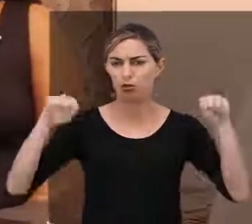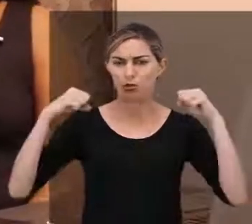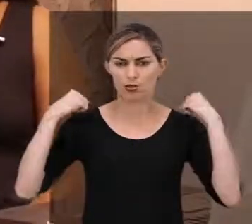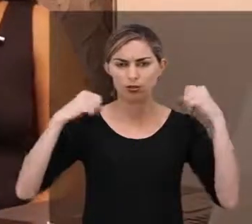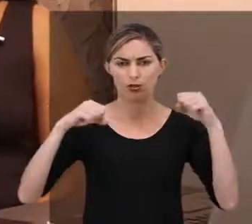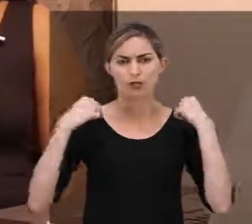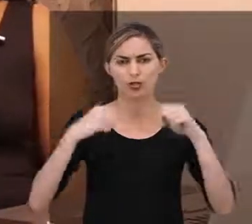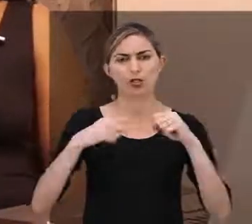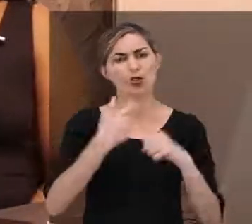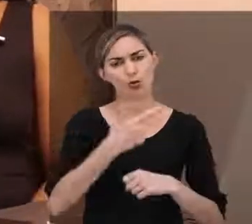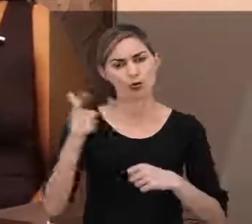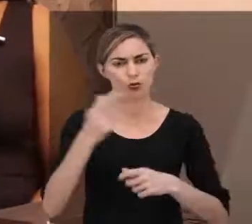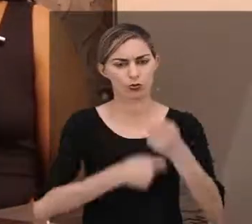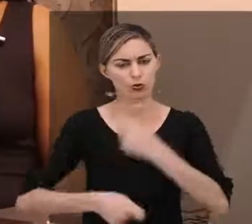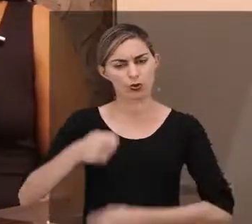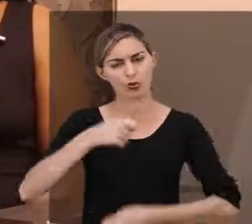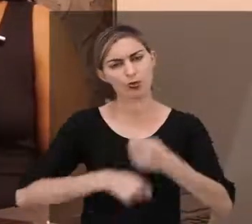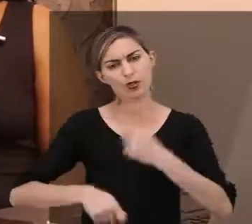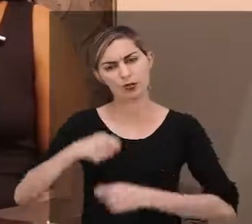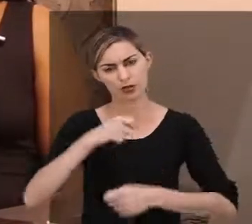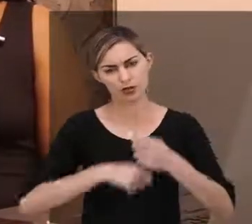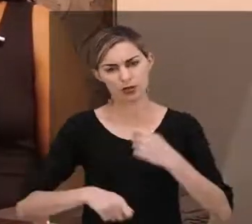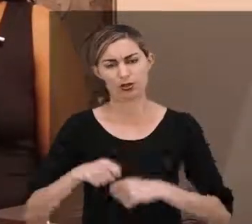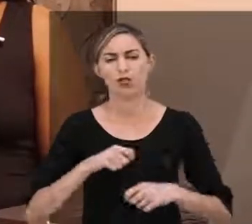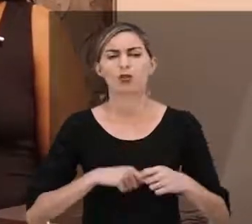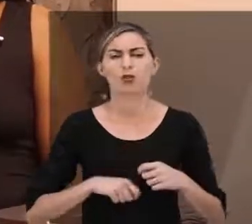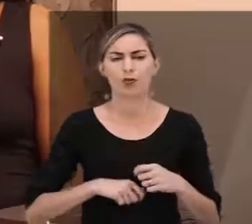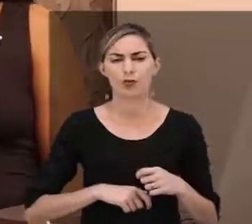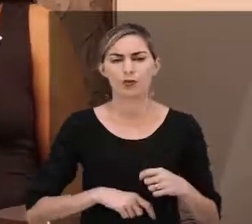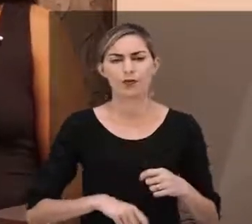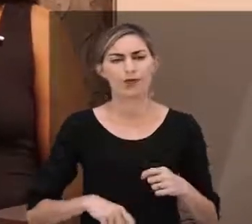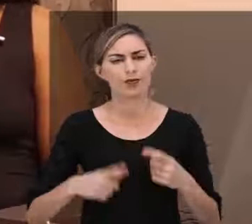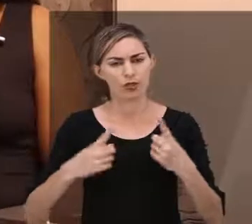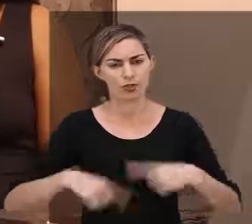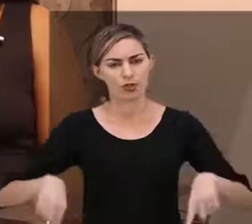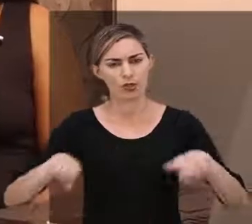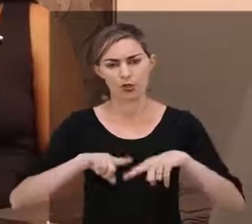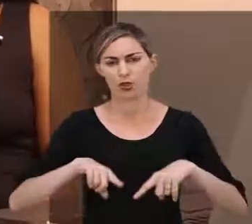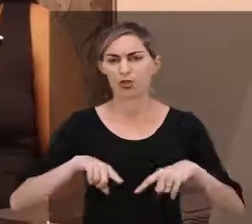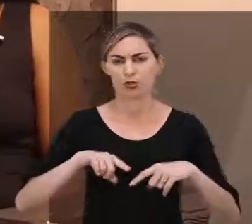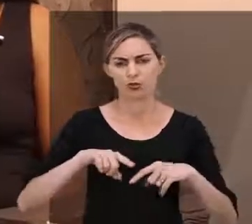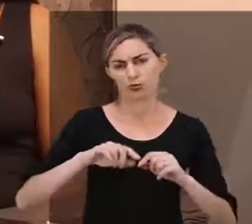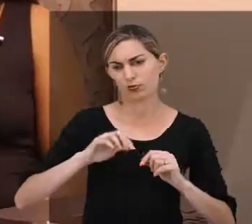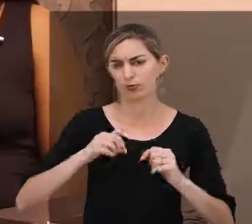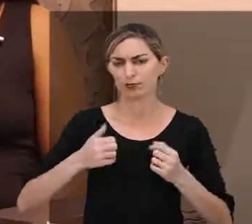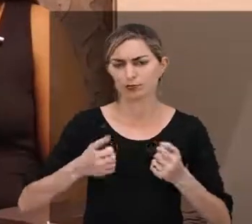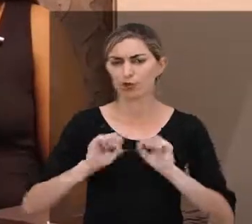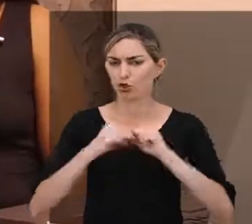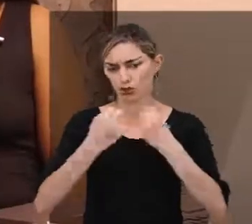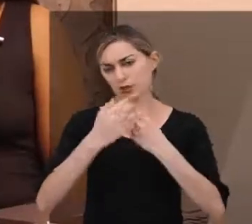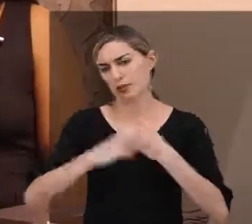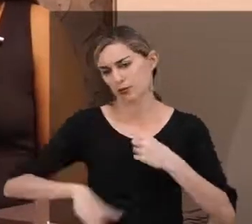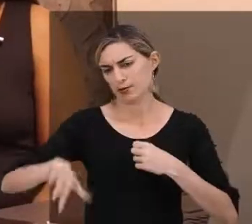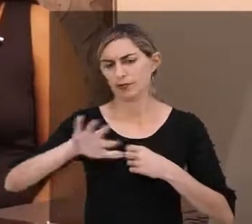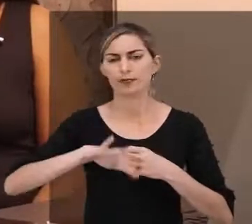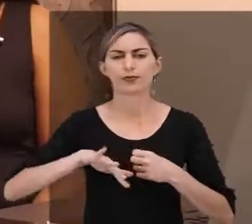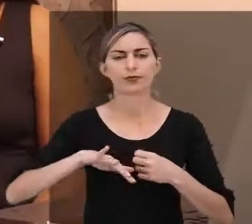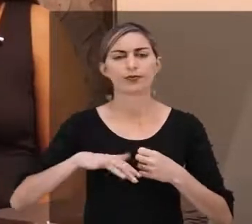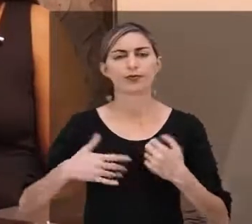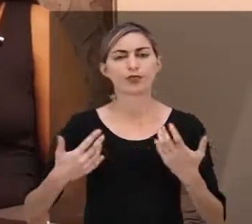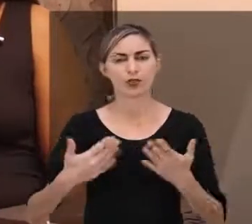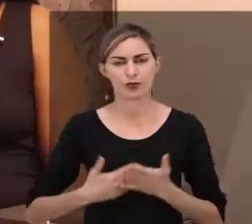outros elementos comerciais e de serviços que nós temos em nossa civilização, digamos assim, né? Então, nós